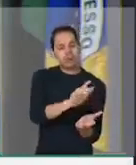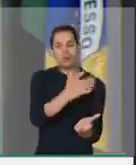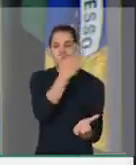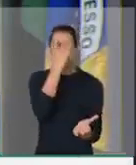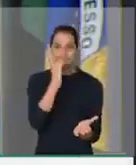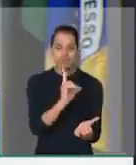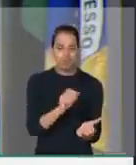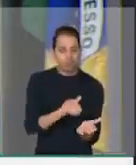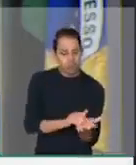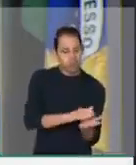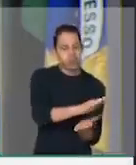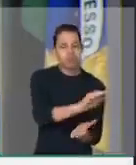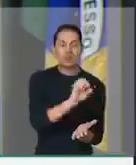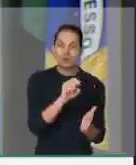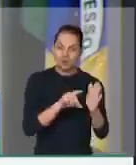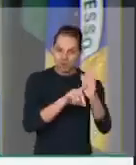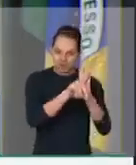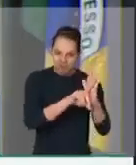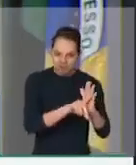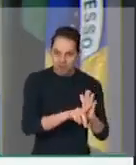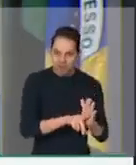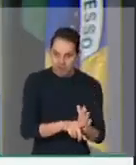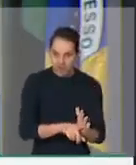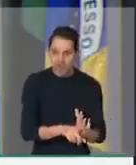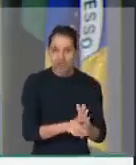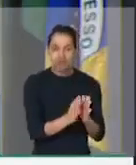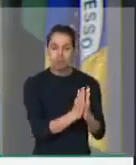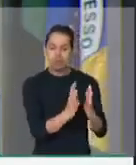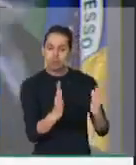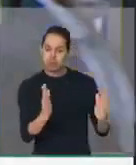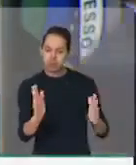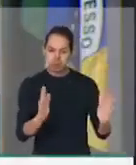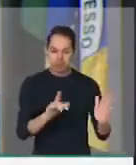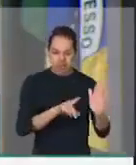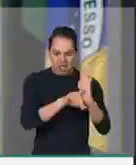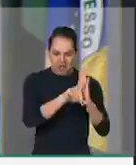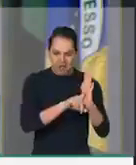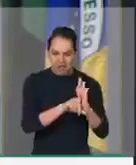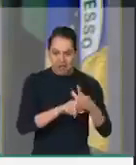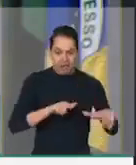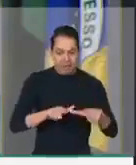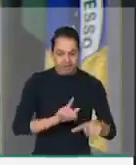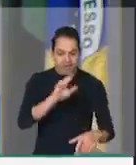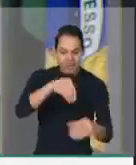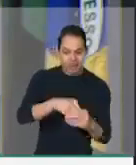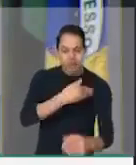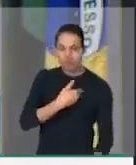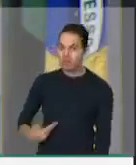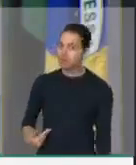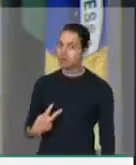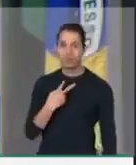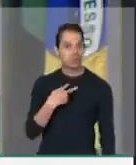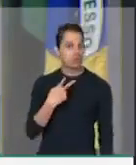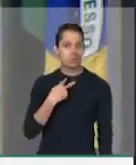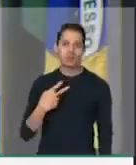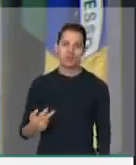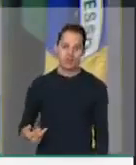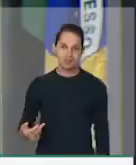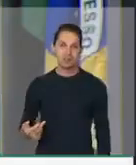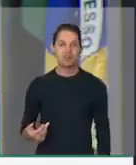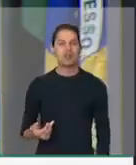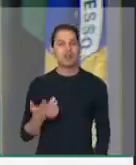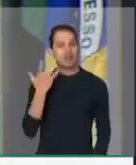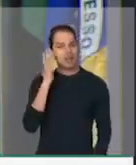pessoa para que ela seja investigada e quando ela estiver sendo investigado ela ela não pode mais fazer parte do governo e eu acho que